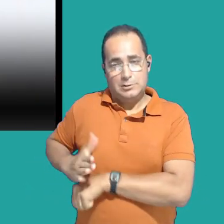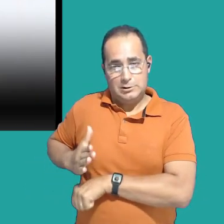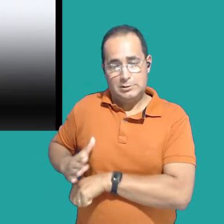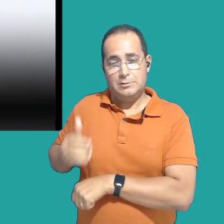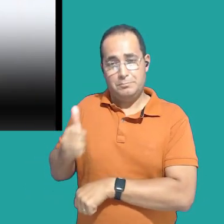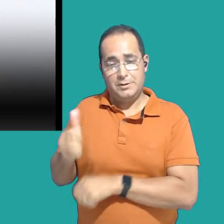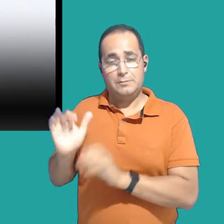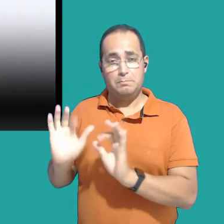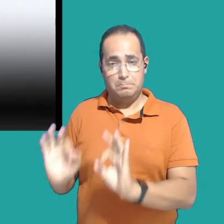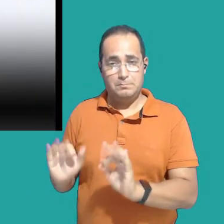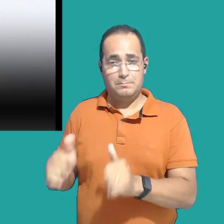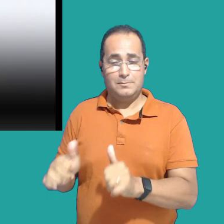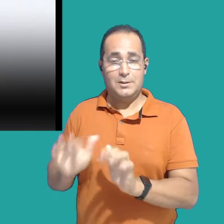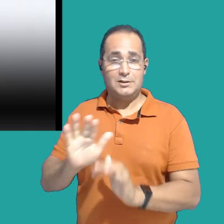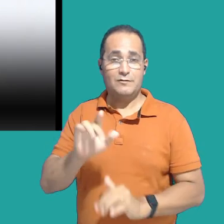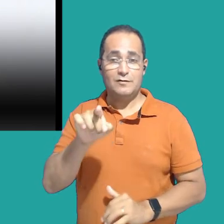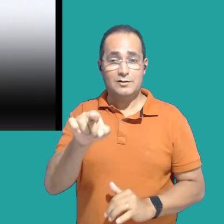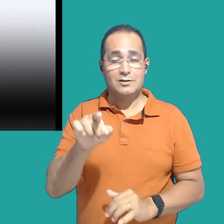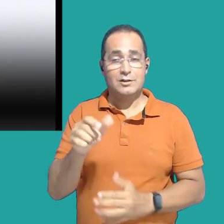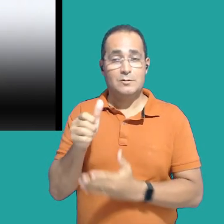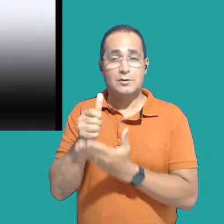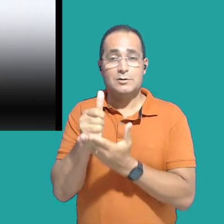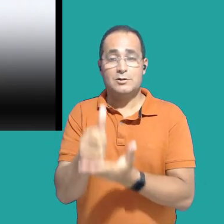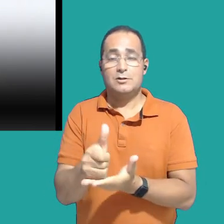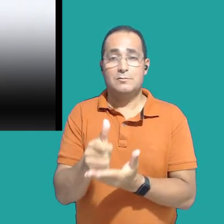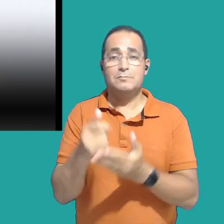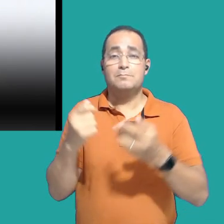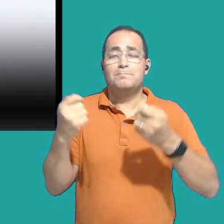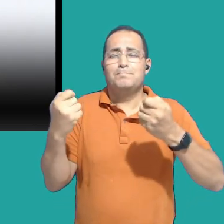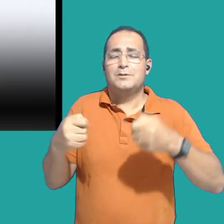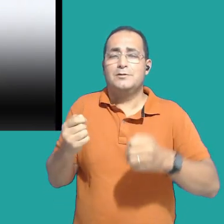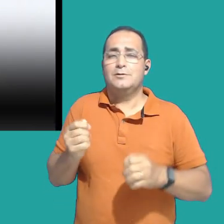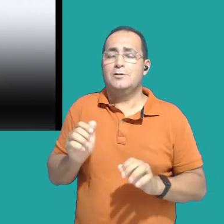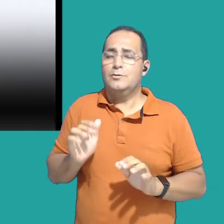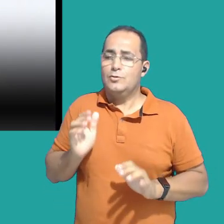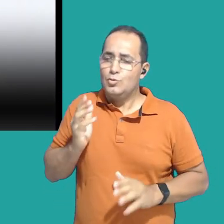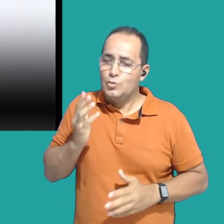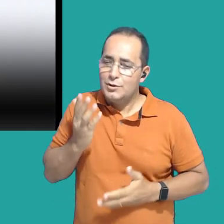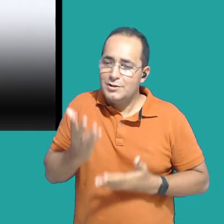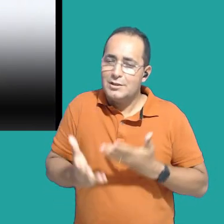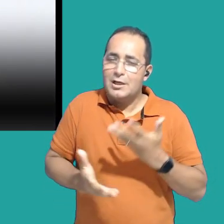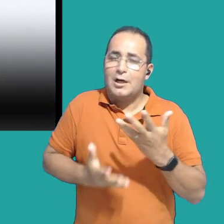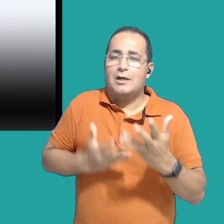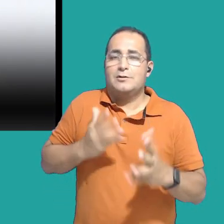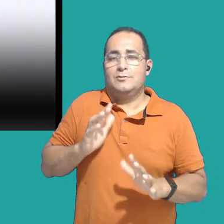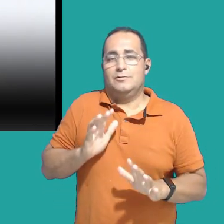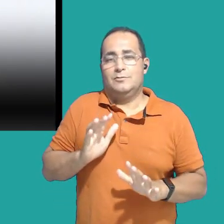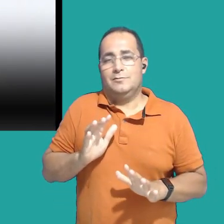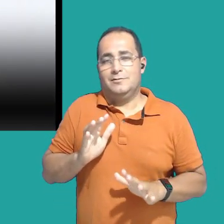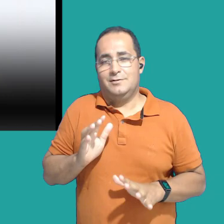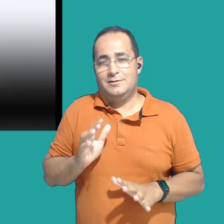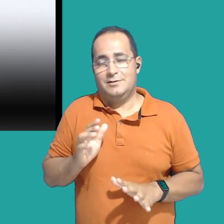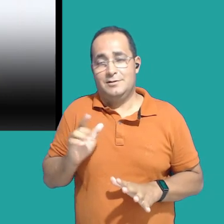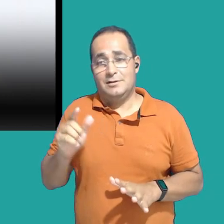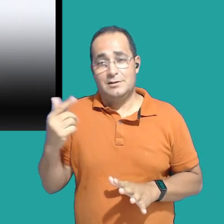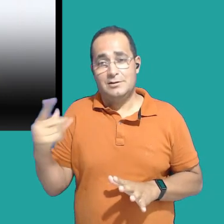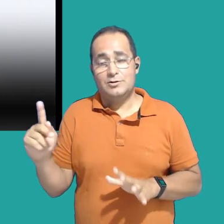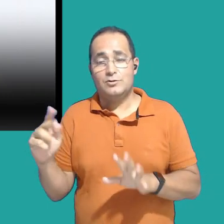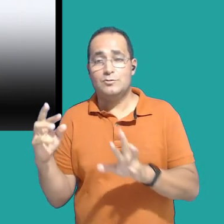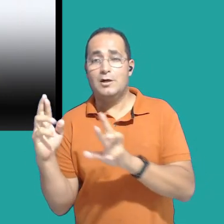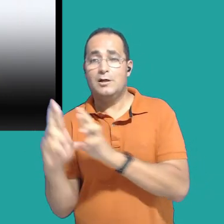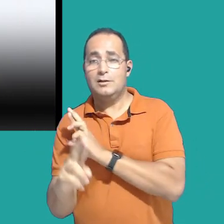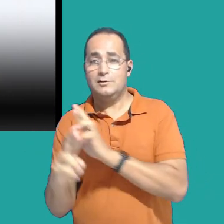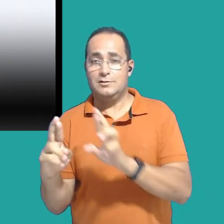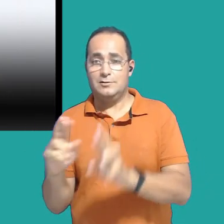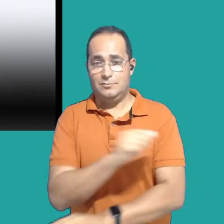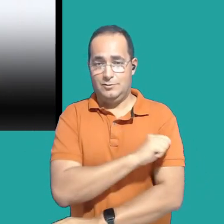bem treinados e tudo mais, Sim, mas você como auxiliar de sala, você precisa ser muito cuidadoso na hora em que da sua